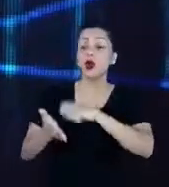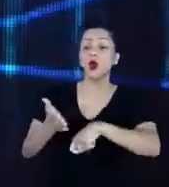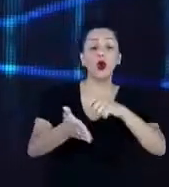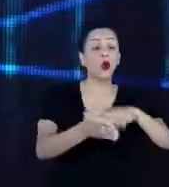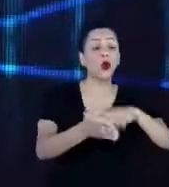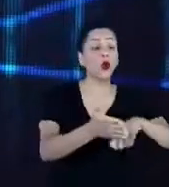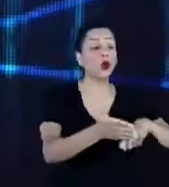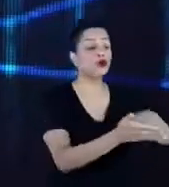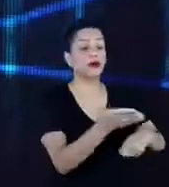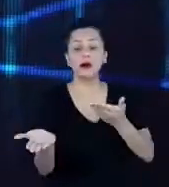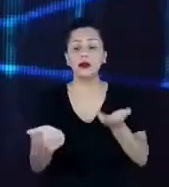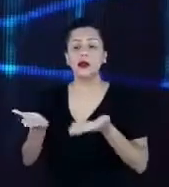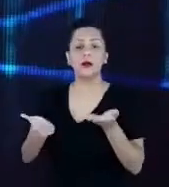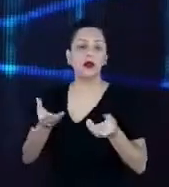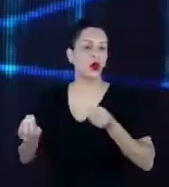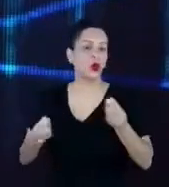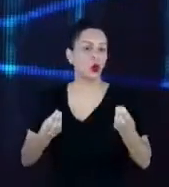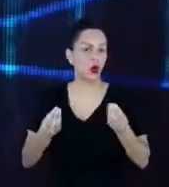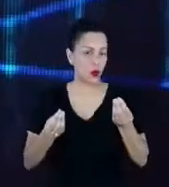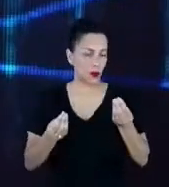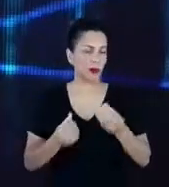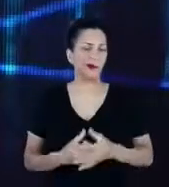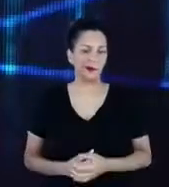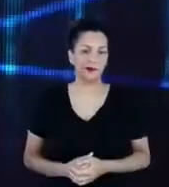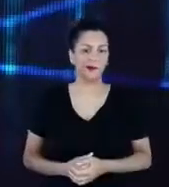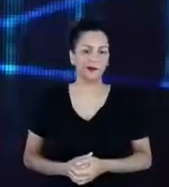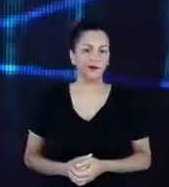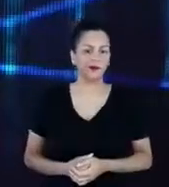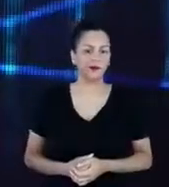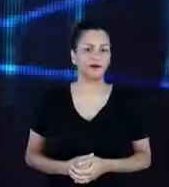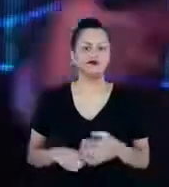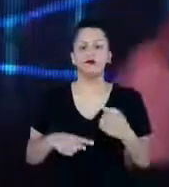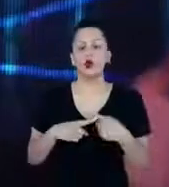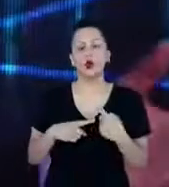consumidores, das distribuidoras. Porque não dá para